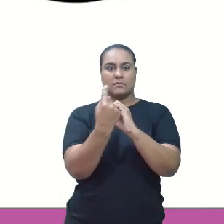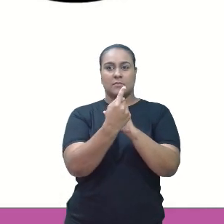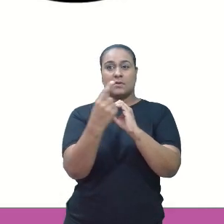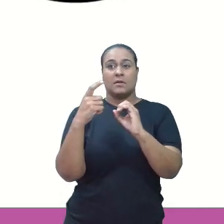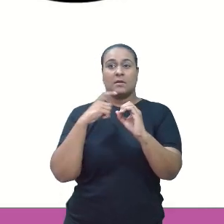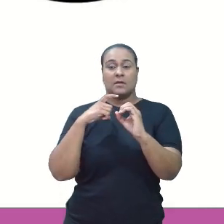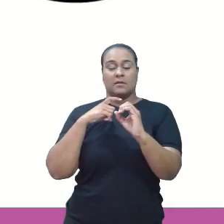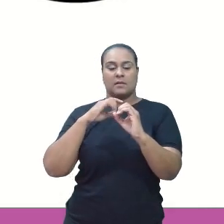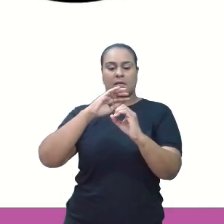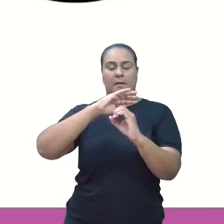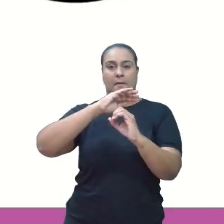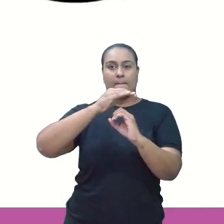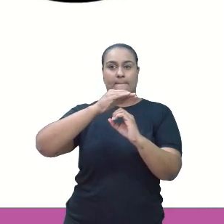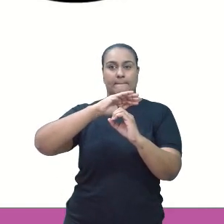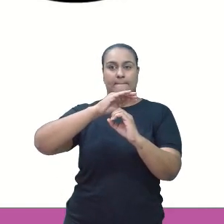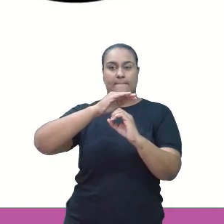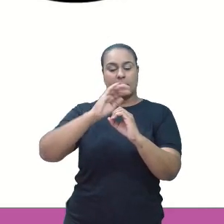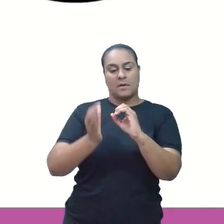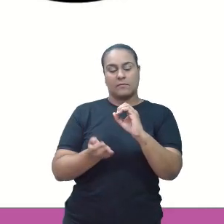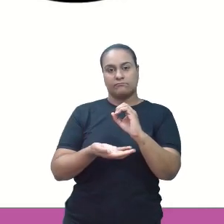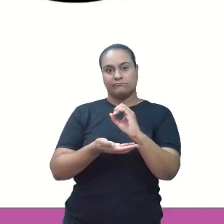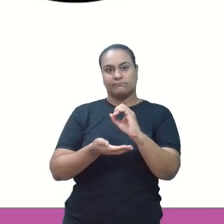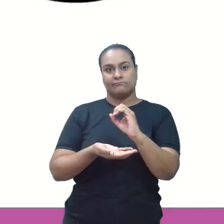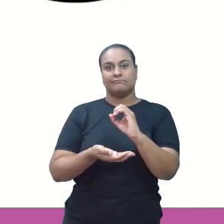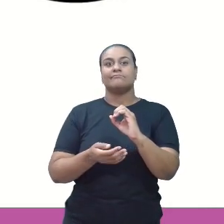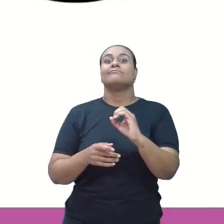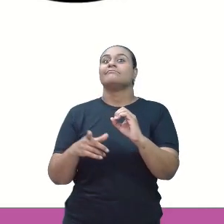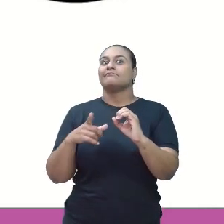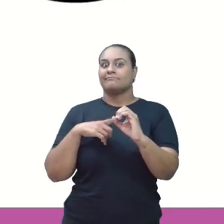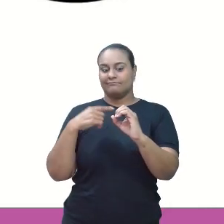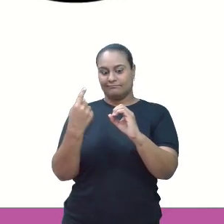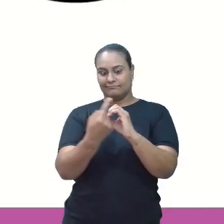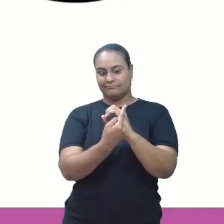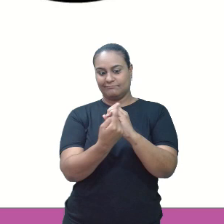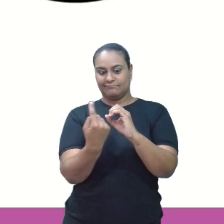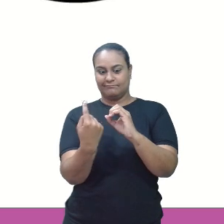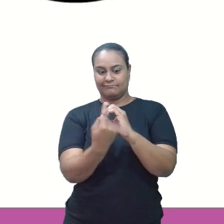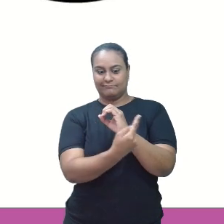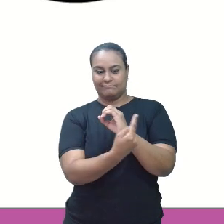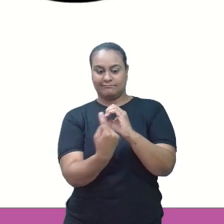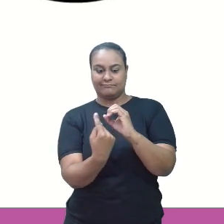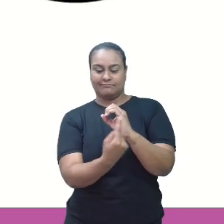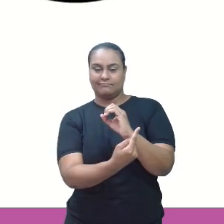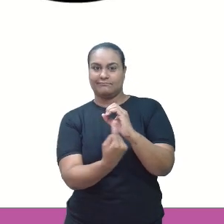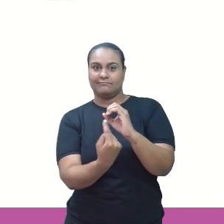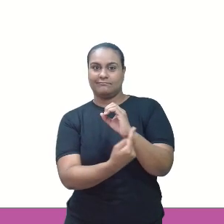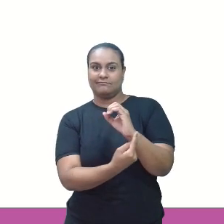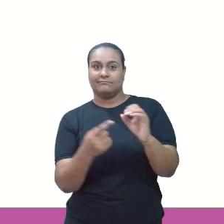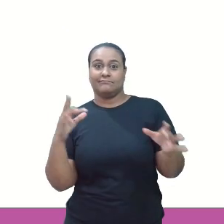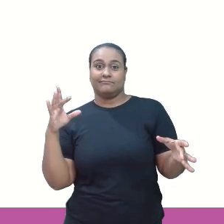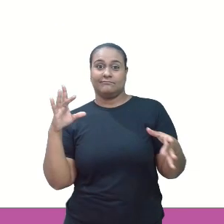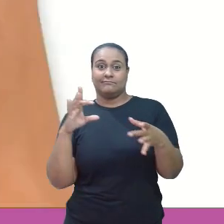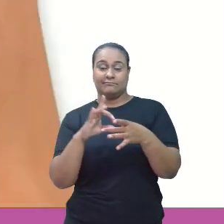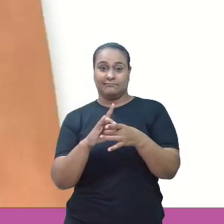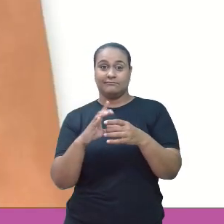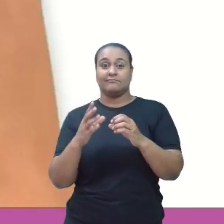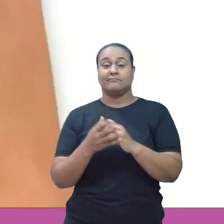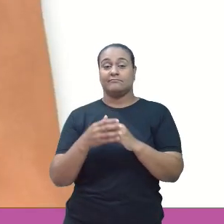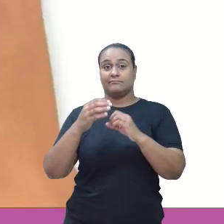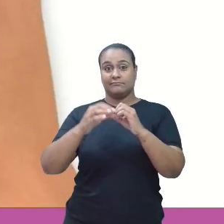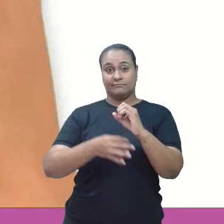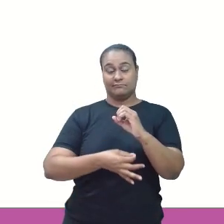círculos polares Ártico e Antártico. São essas linhas que estarão relacionadas às latitudes, ou